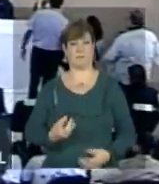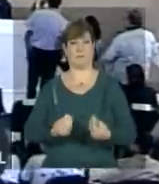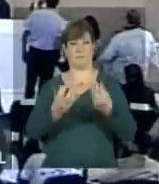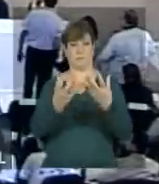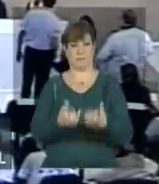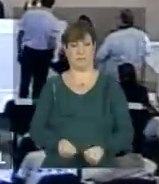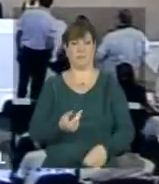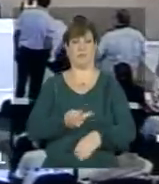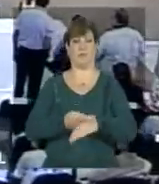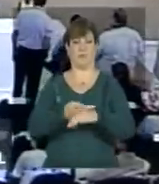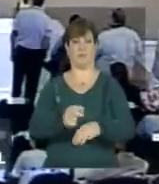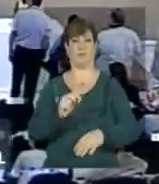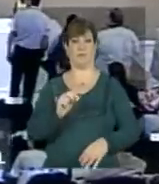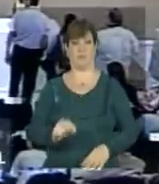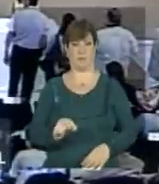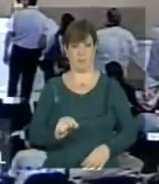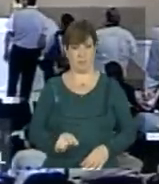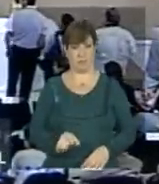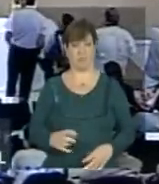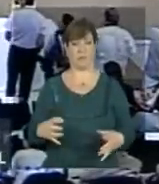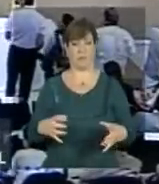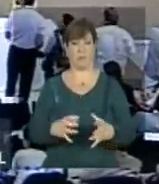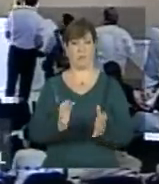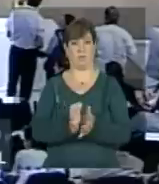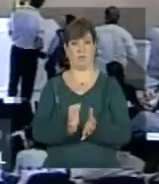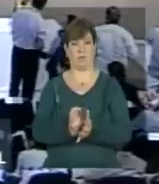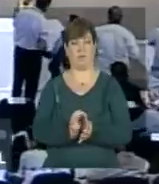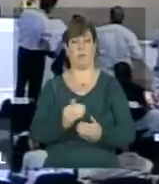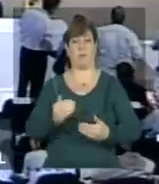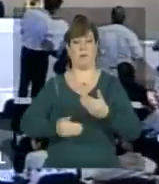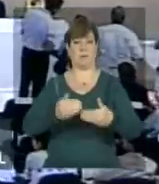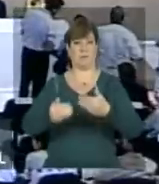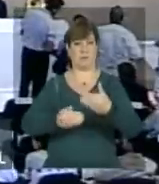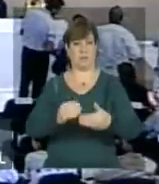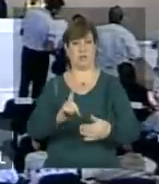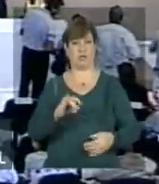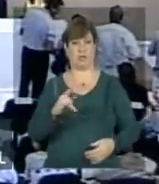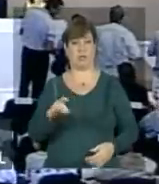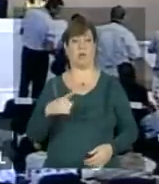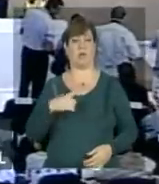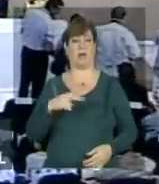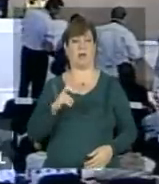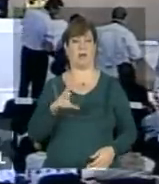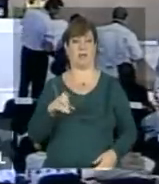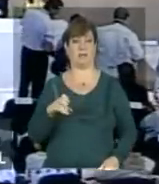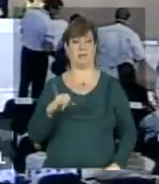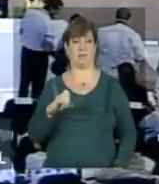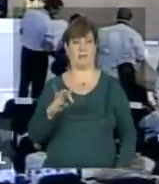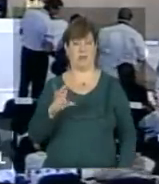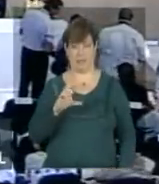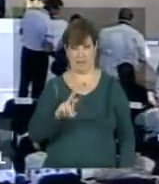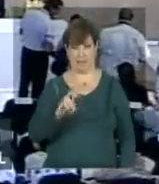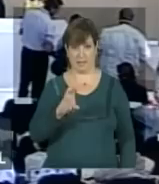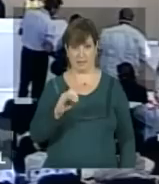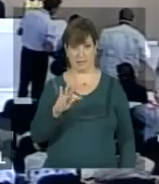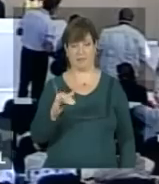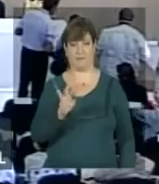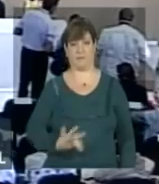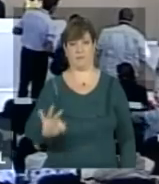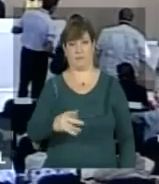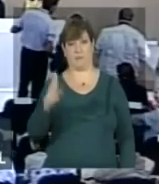da iniciativa E-Processo, Processo Administrativo Digital da Receita Federal do Brasil.